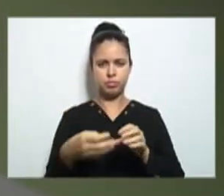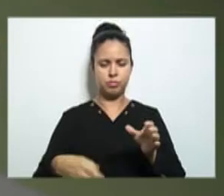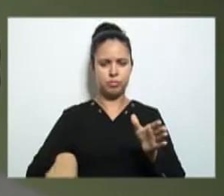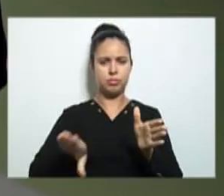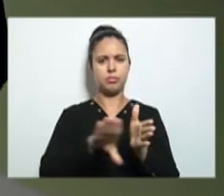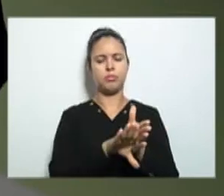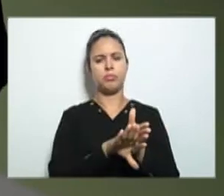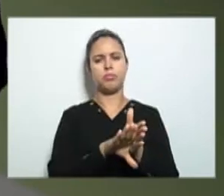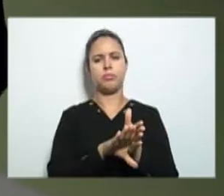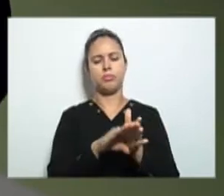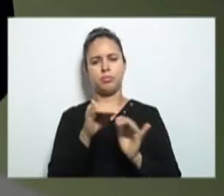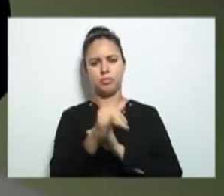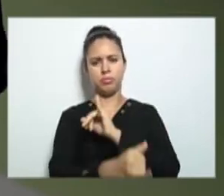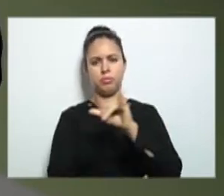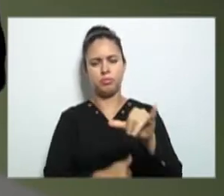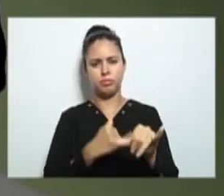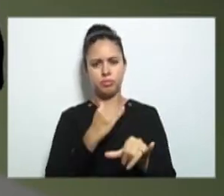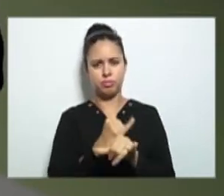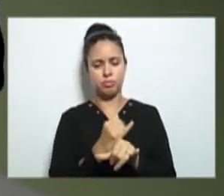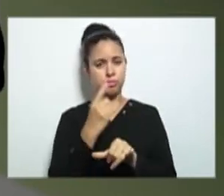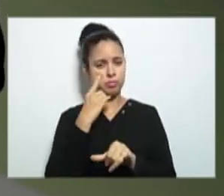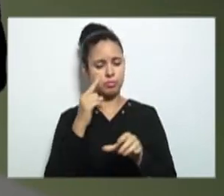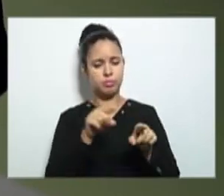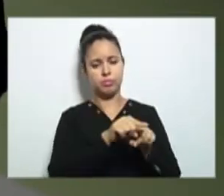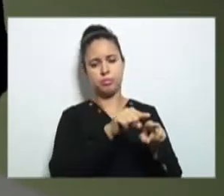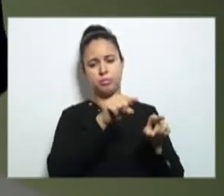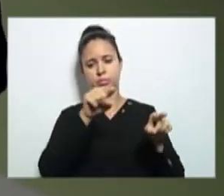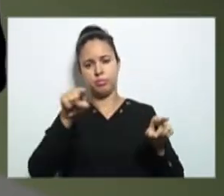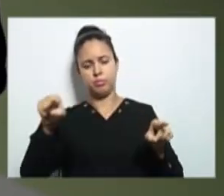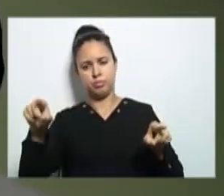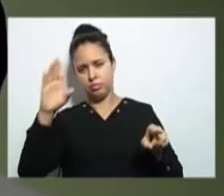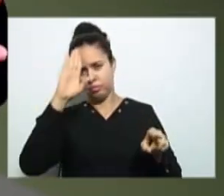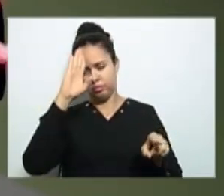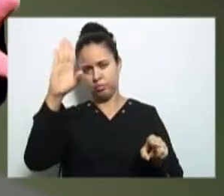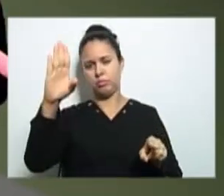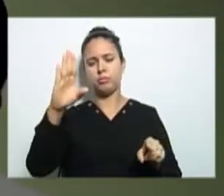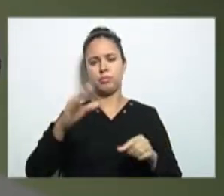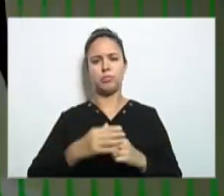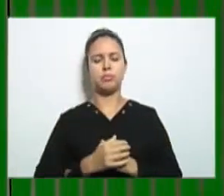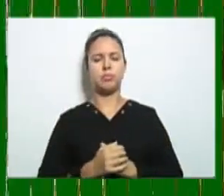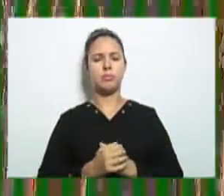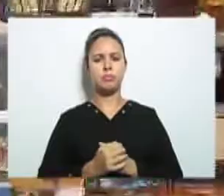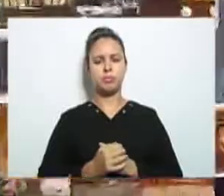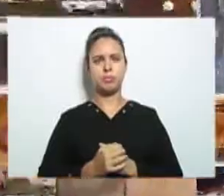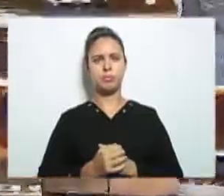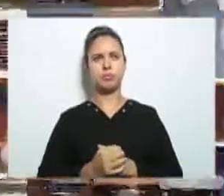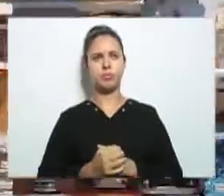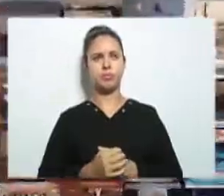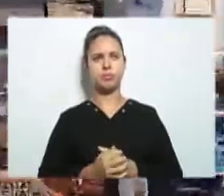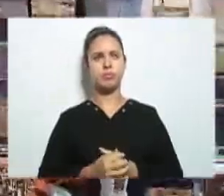virtual. Acompanhe agora uma breve linha do tempo com os principais dados dessa evolução.